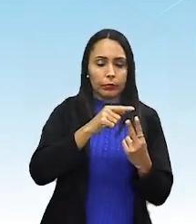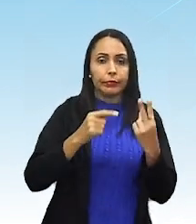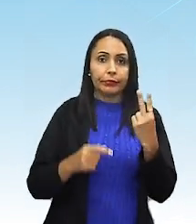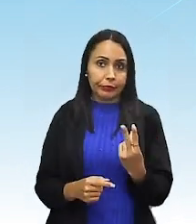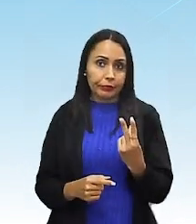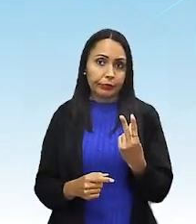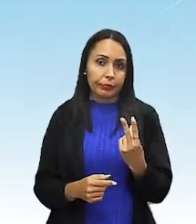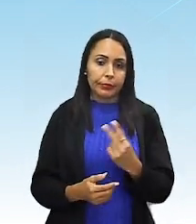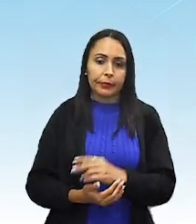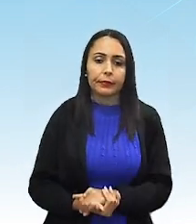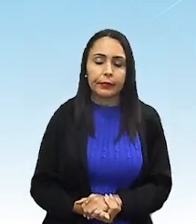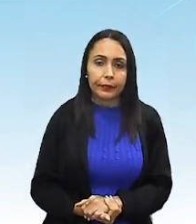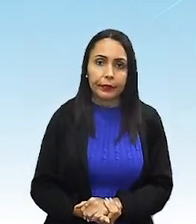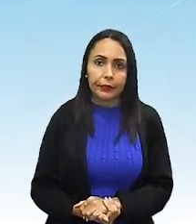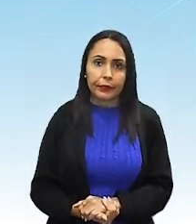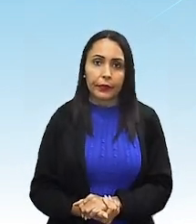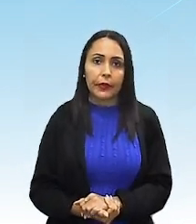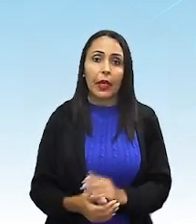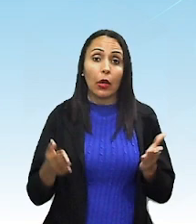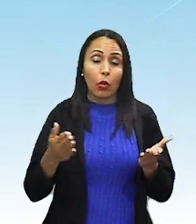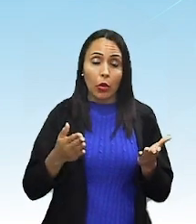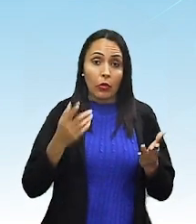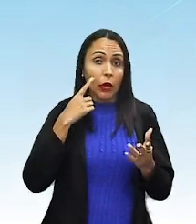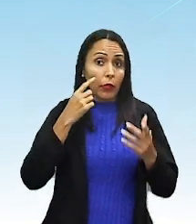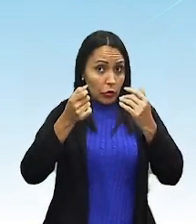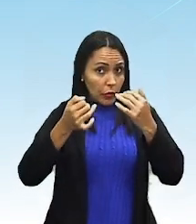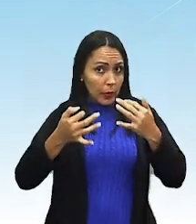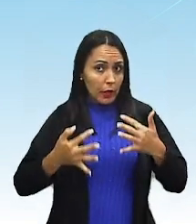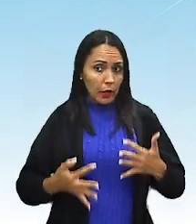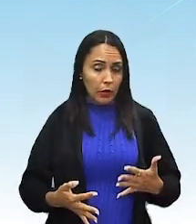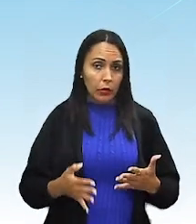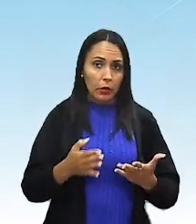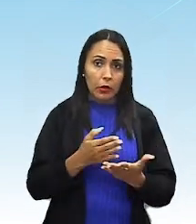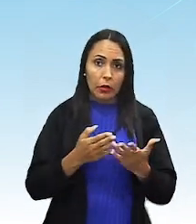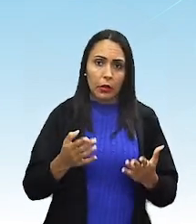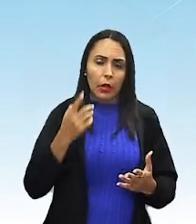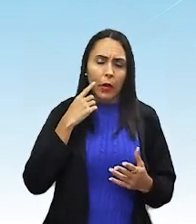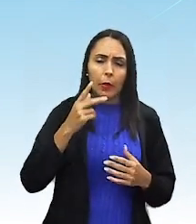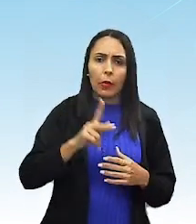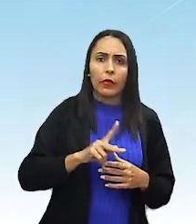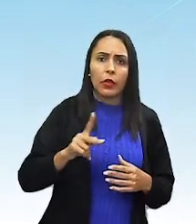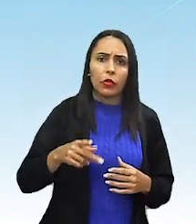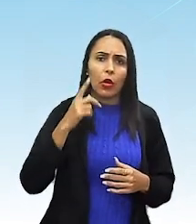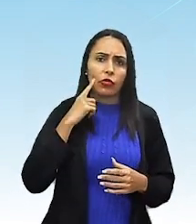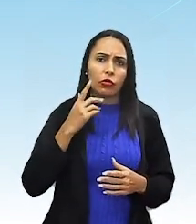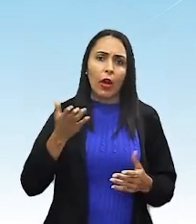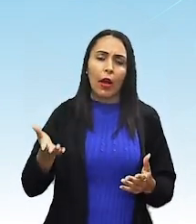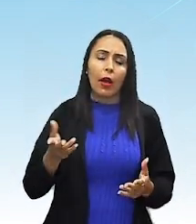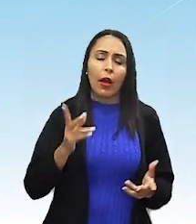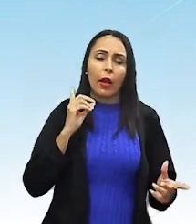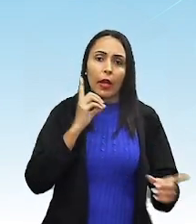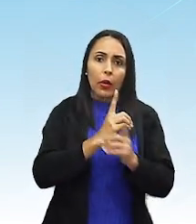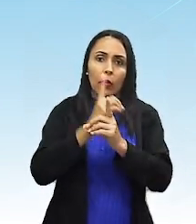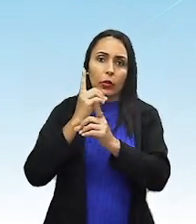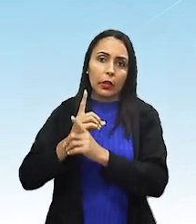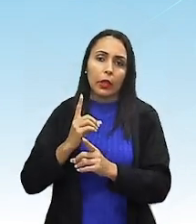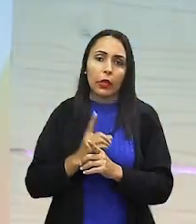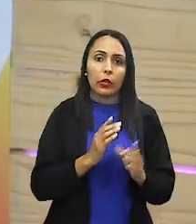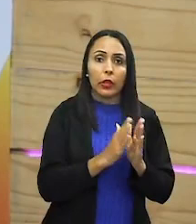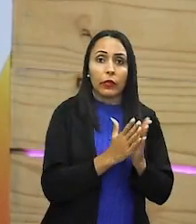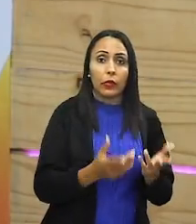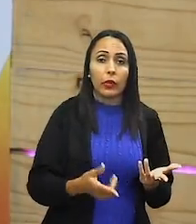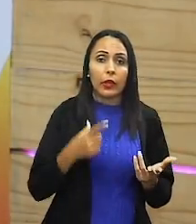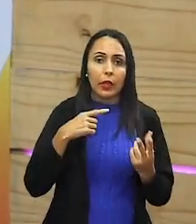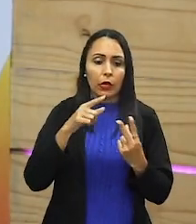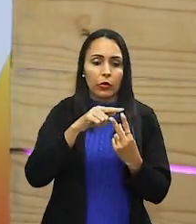DNA ou de RNA. Agora eu já vou adiantando, tá? André, eu já encontrei num livro uma exceção de um vírus que tem os dois.